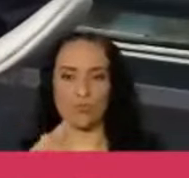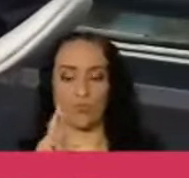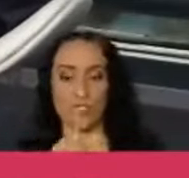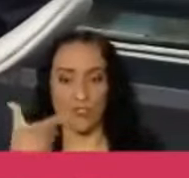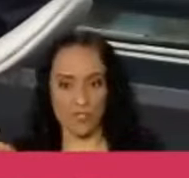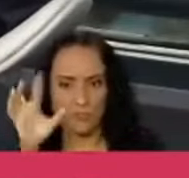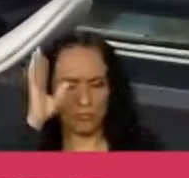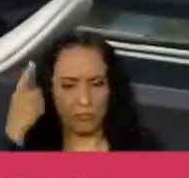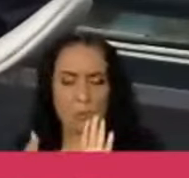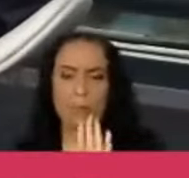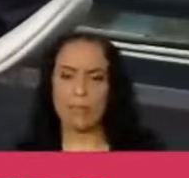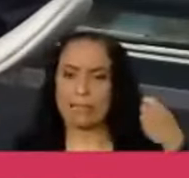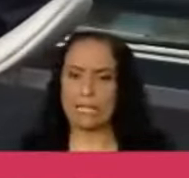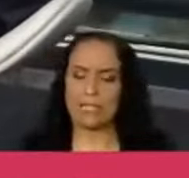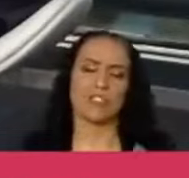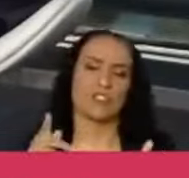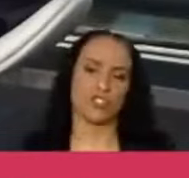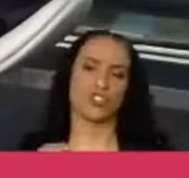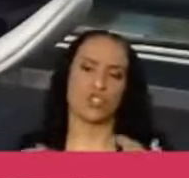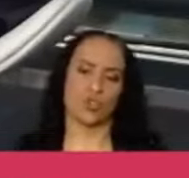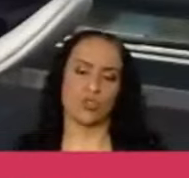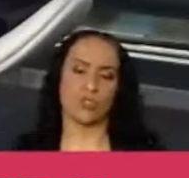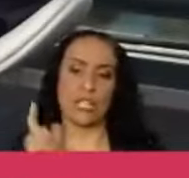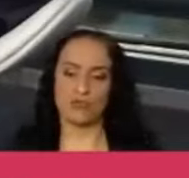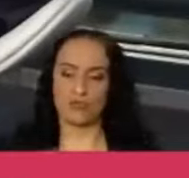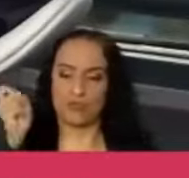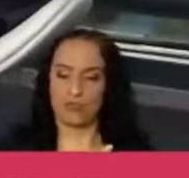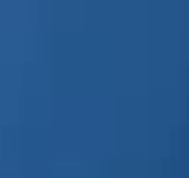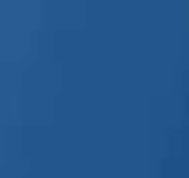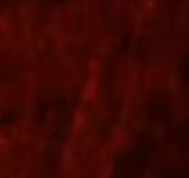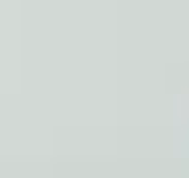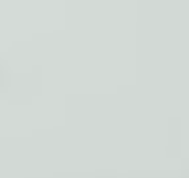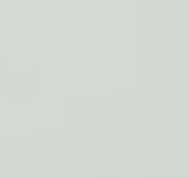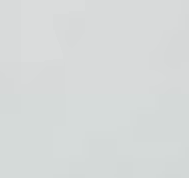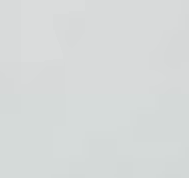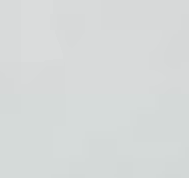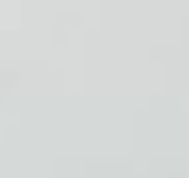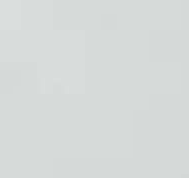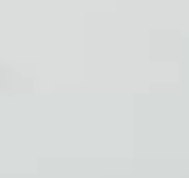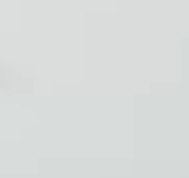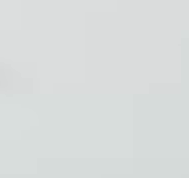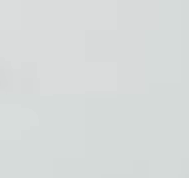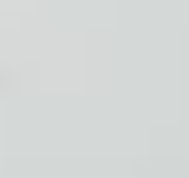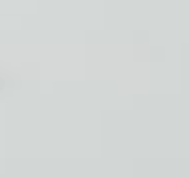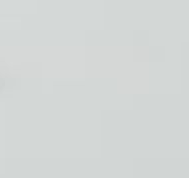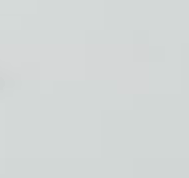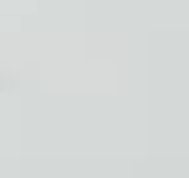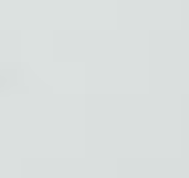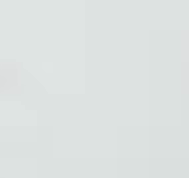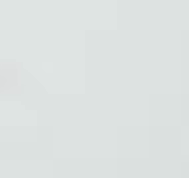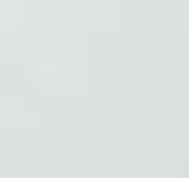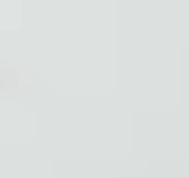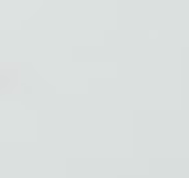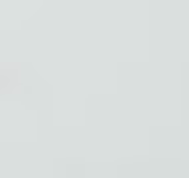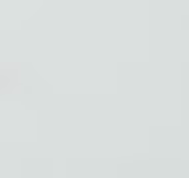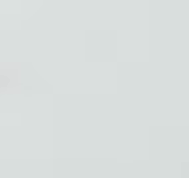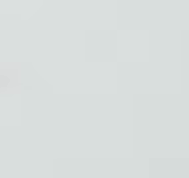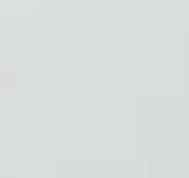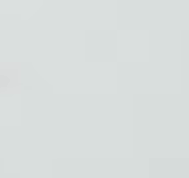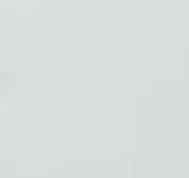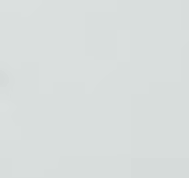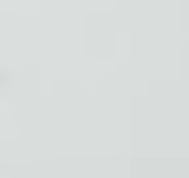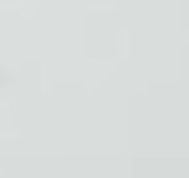resolução que aponte para a necessidade disso que a gente chama da taxação dos super-ricos. Está aí, vídeo do